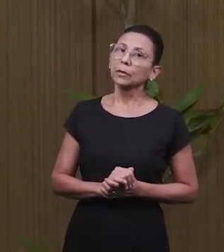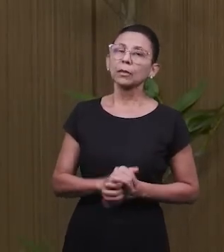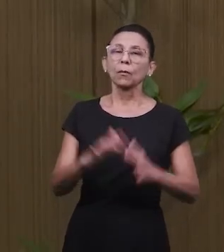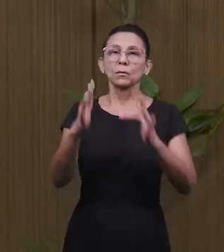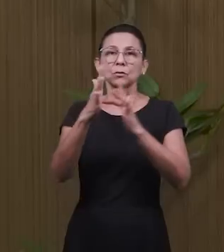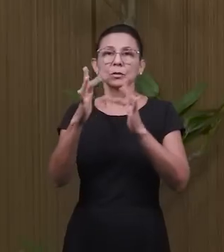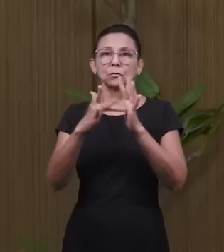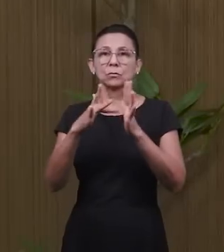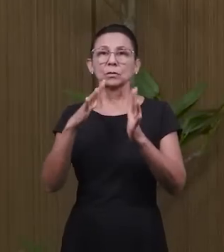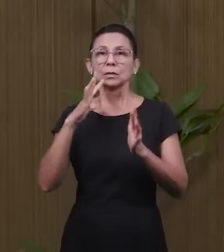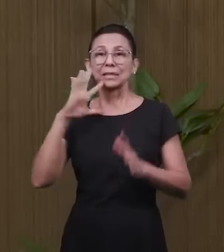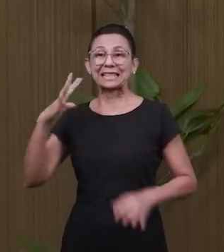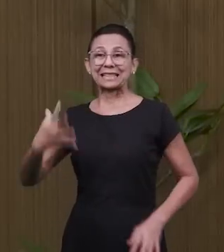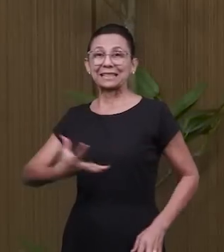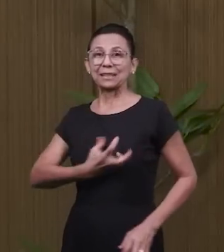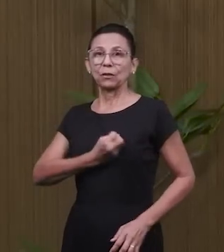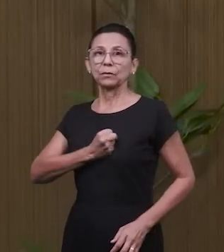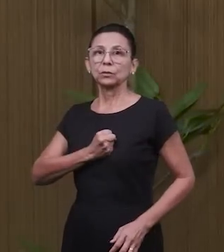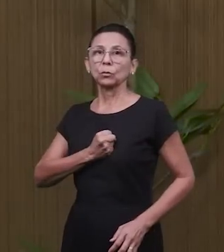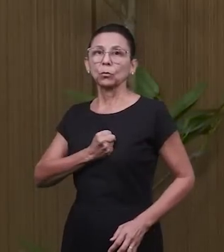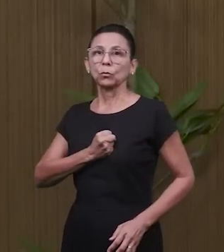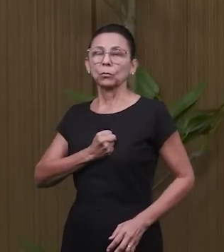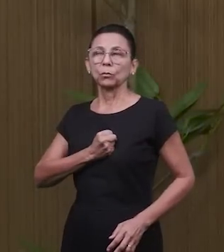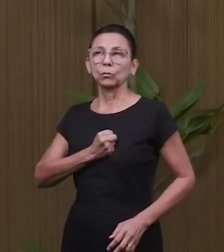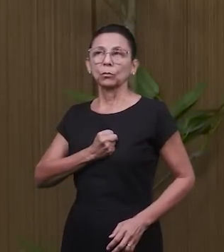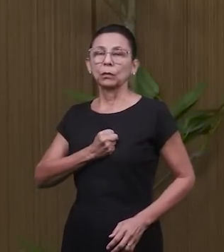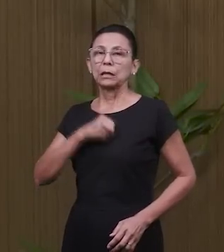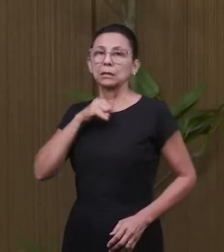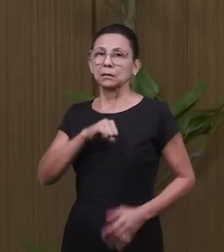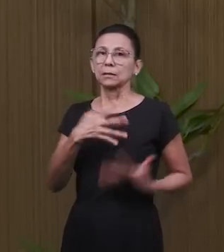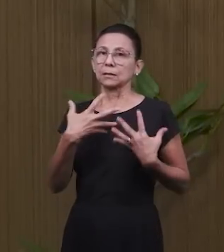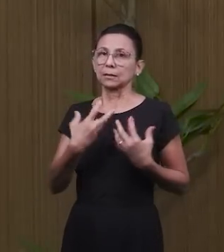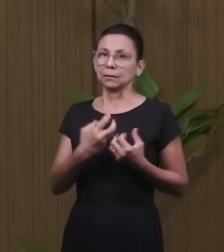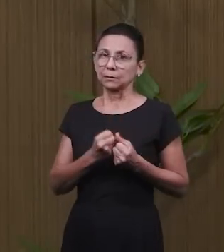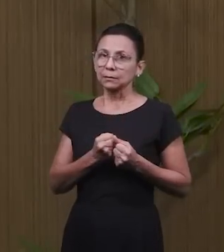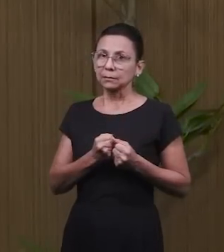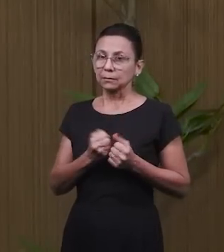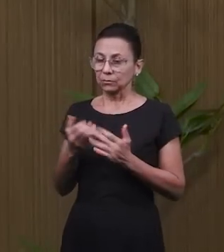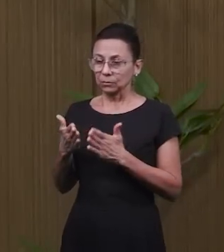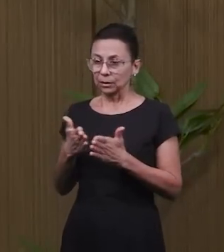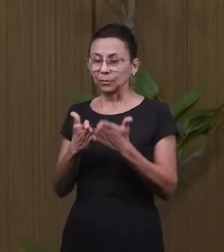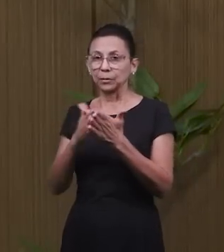Se andarmos na luz, nós temos comunhão